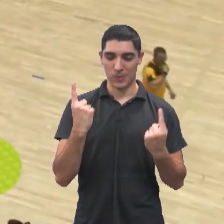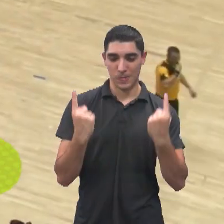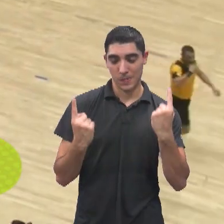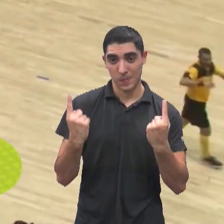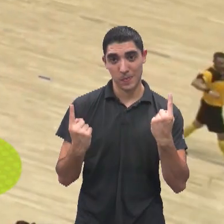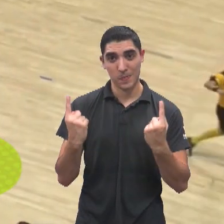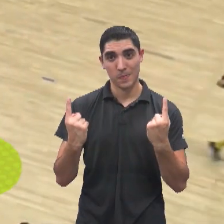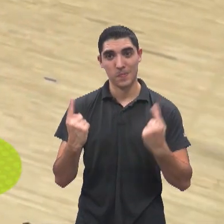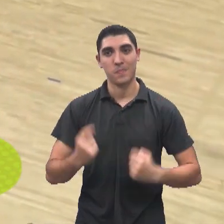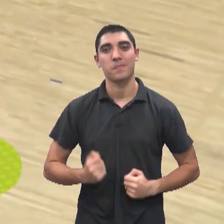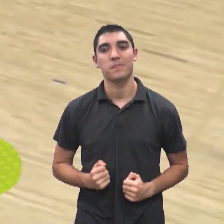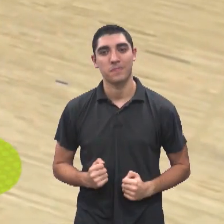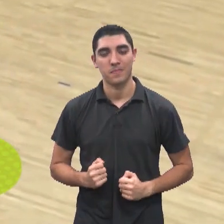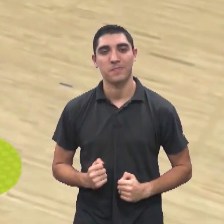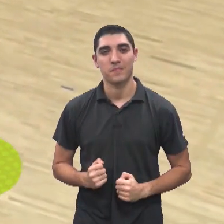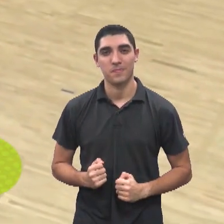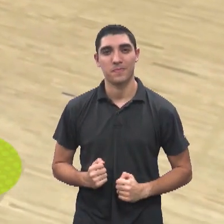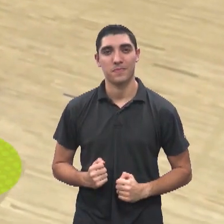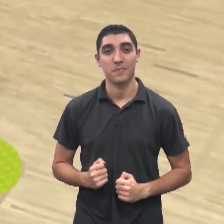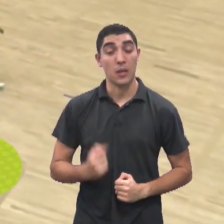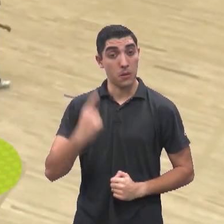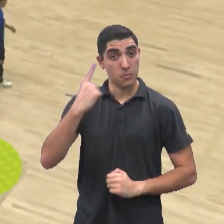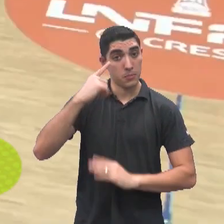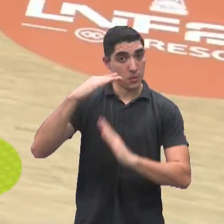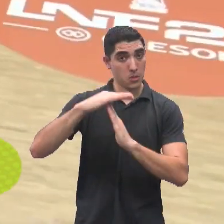José também 1, placar do primeiro tempo.